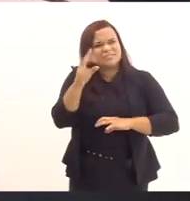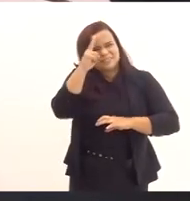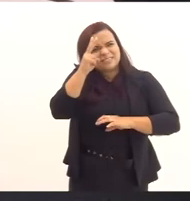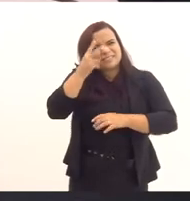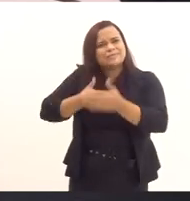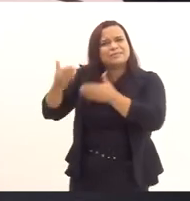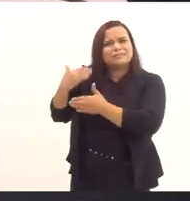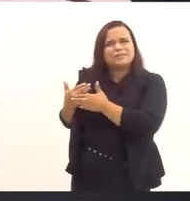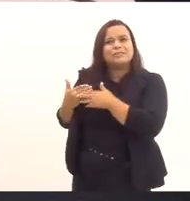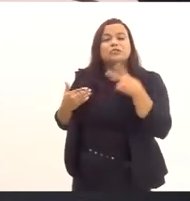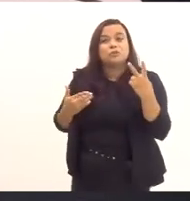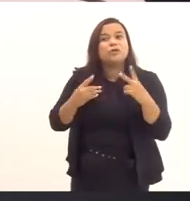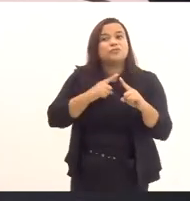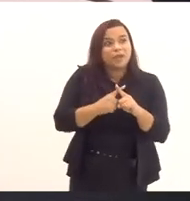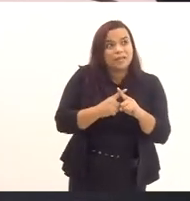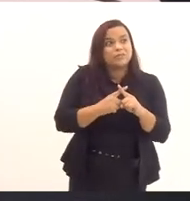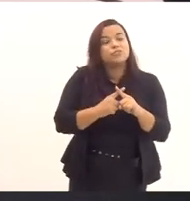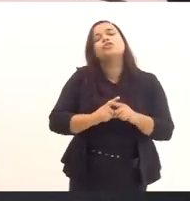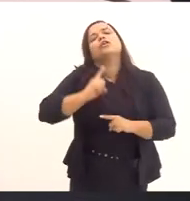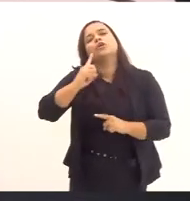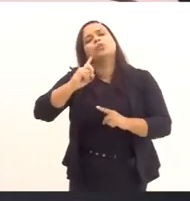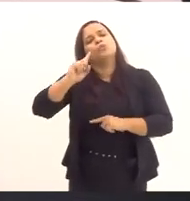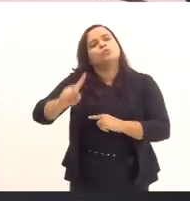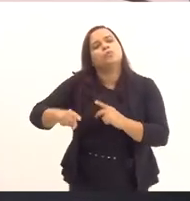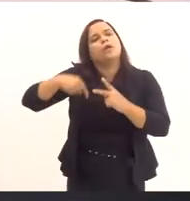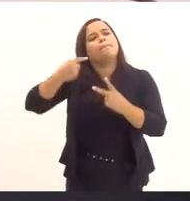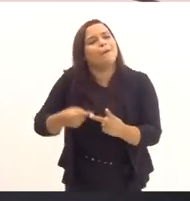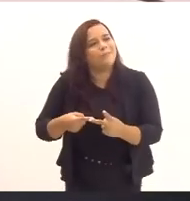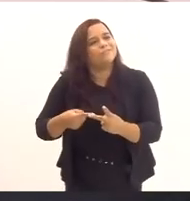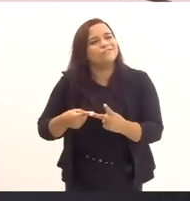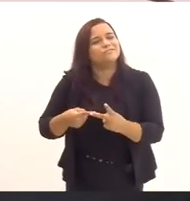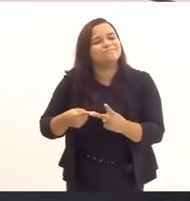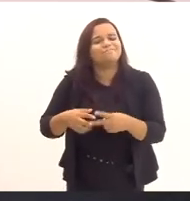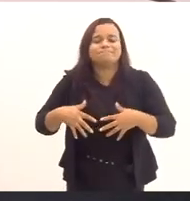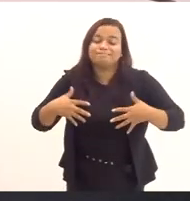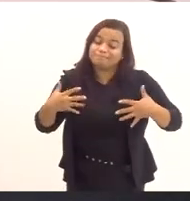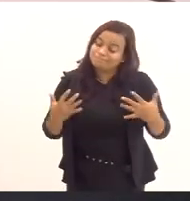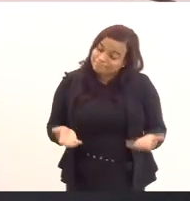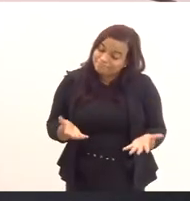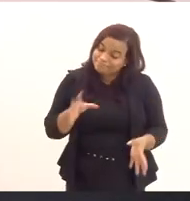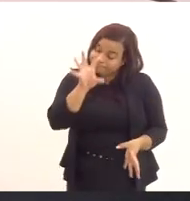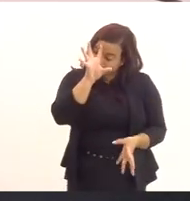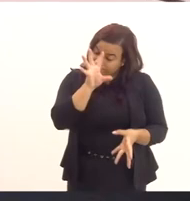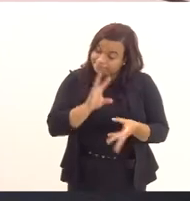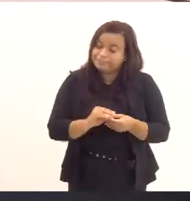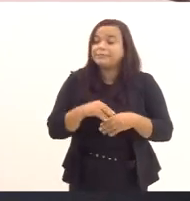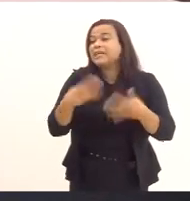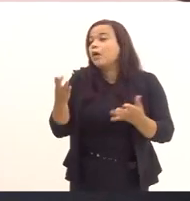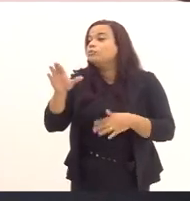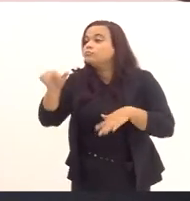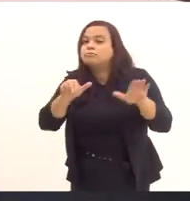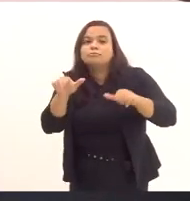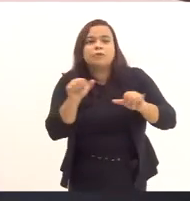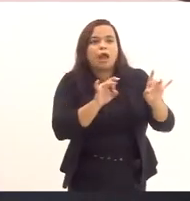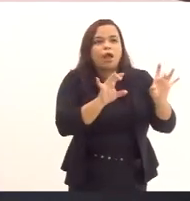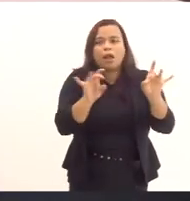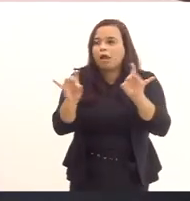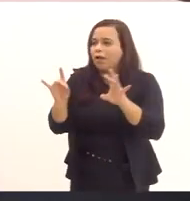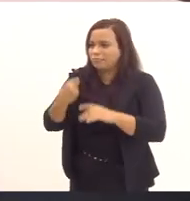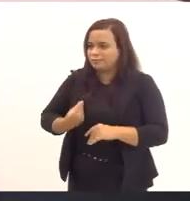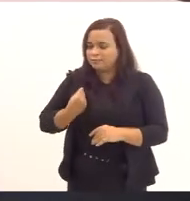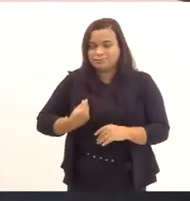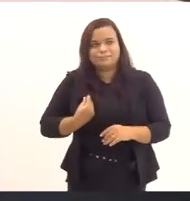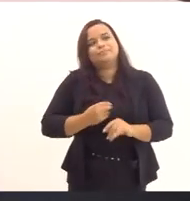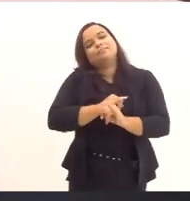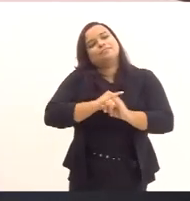que prefere Presidente Rodrigo Amorim Marcos Vinícius vereadores é